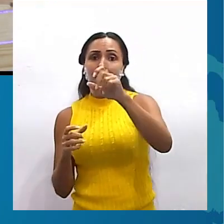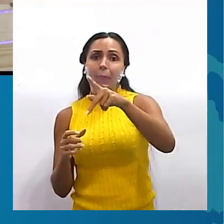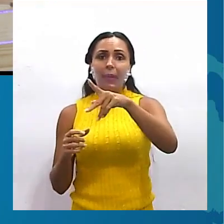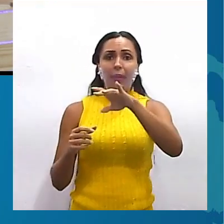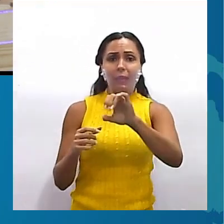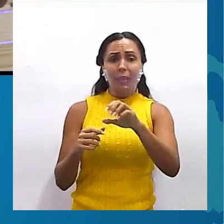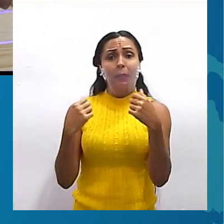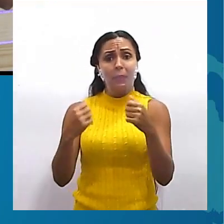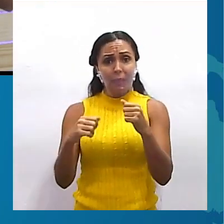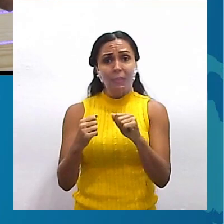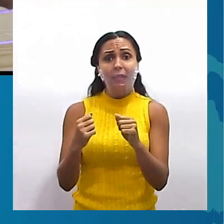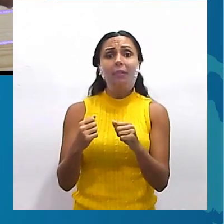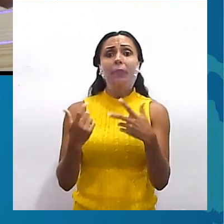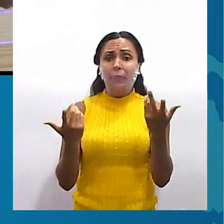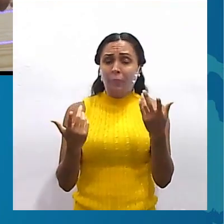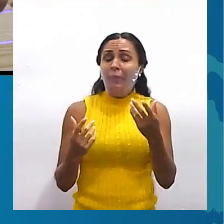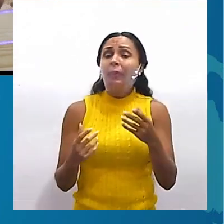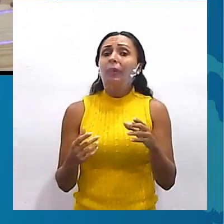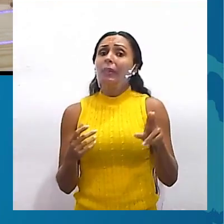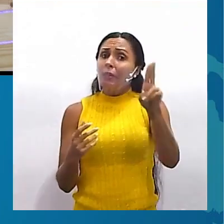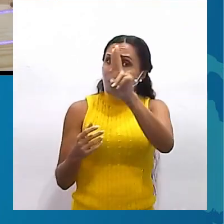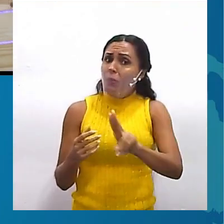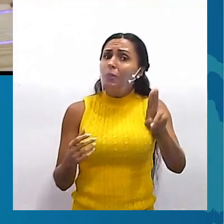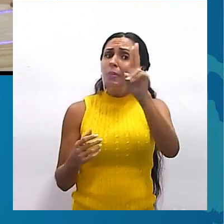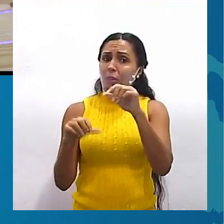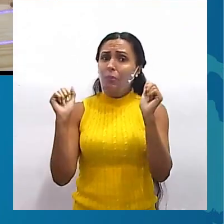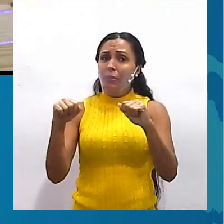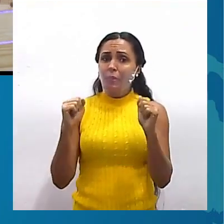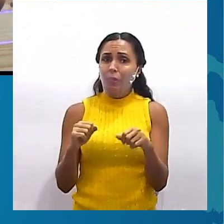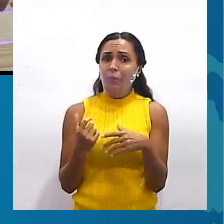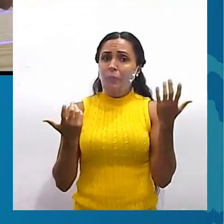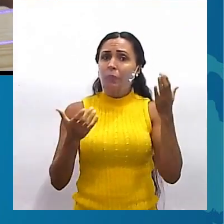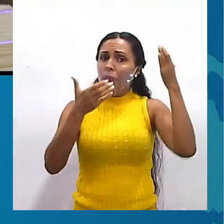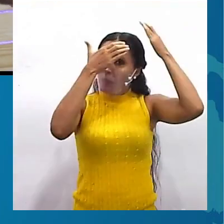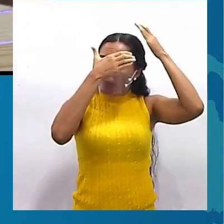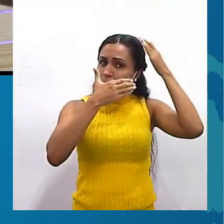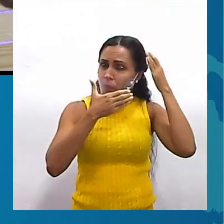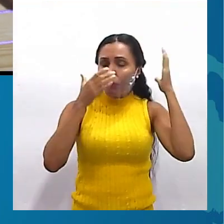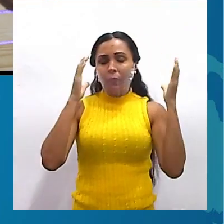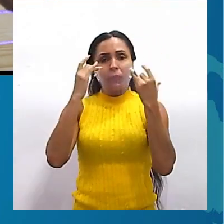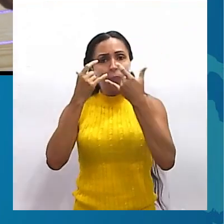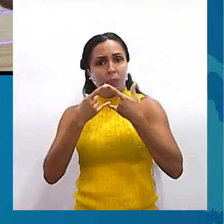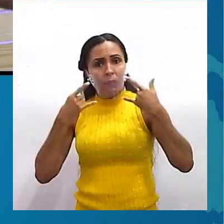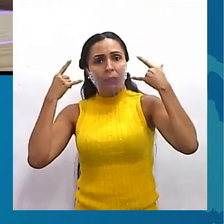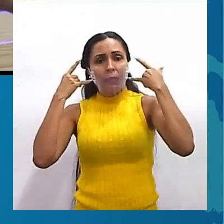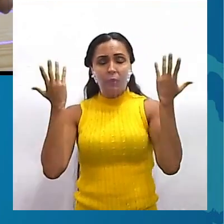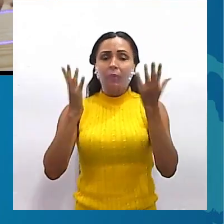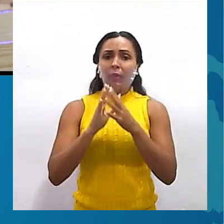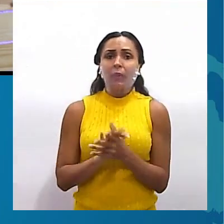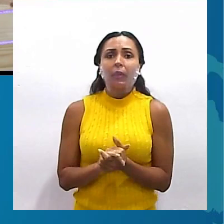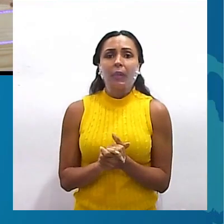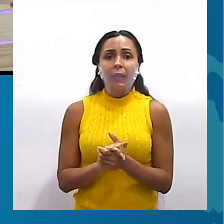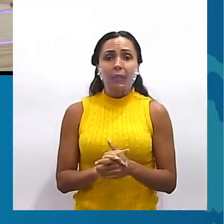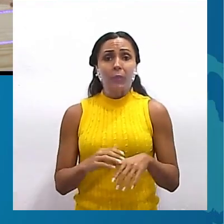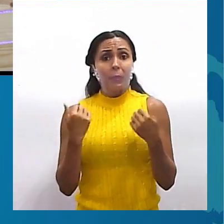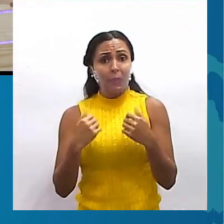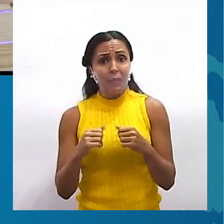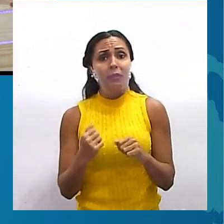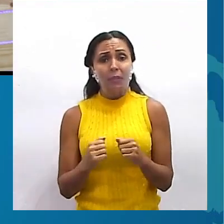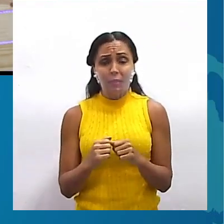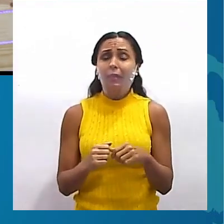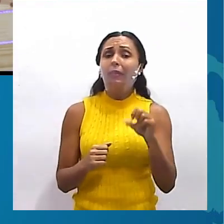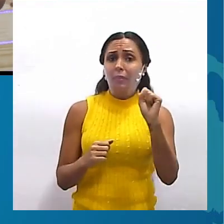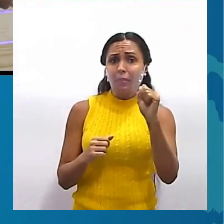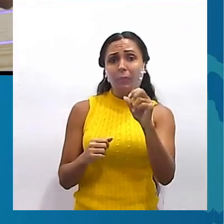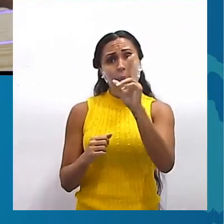ser usado, pessoal. É um item obrigatório para a gente ter a confiança que nossos funcionários eles vão se cuidar. Porque